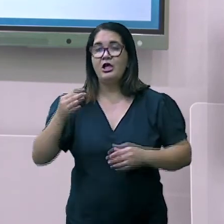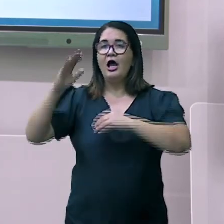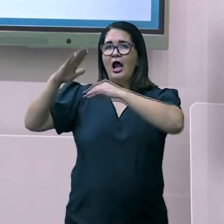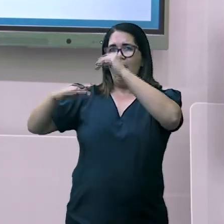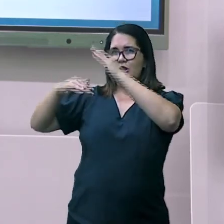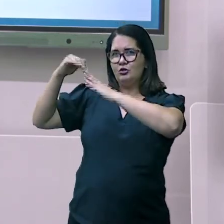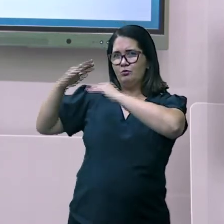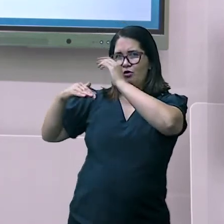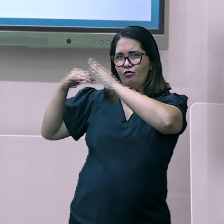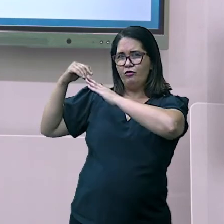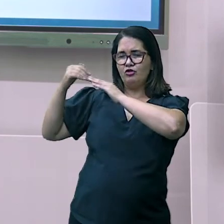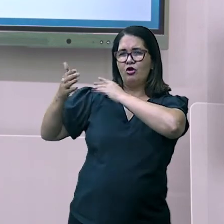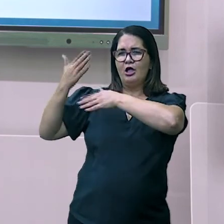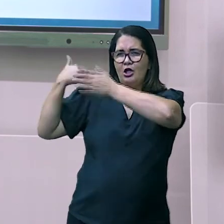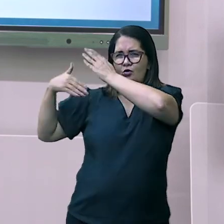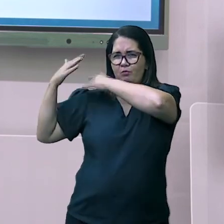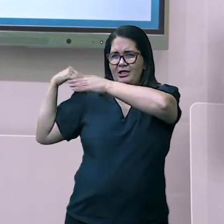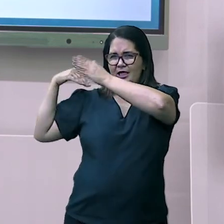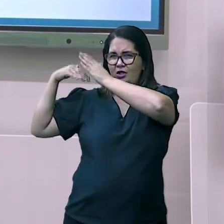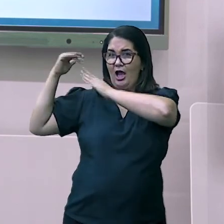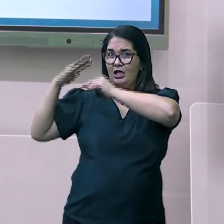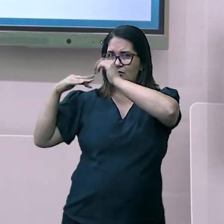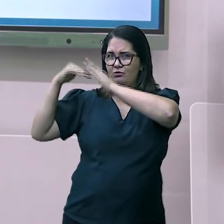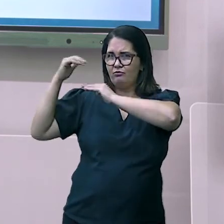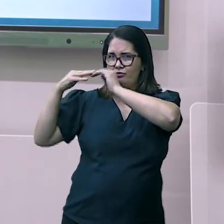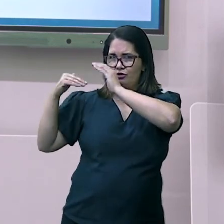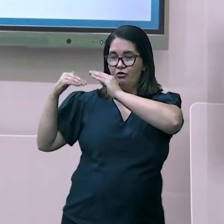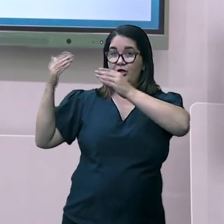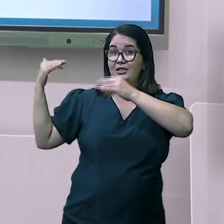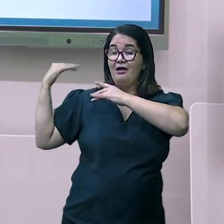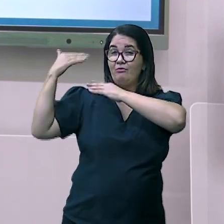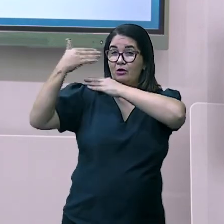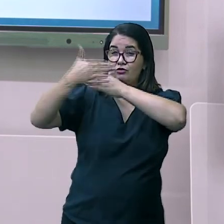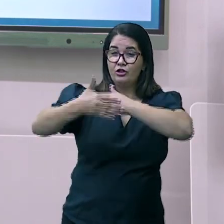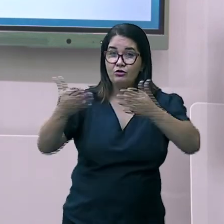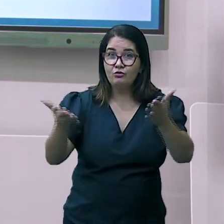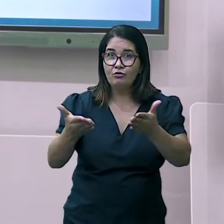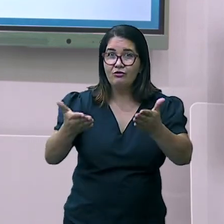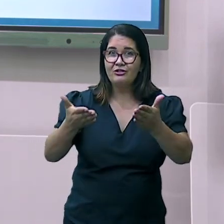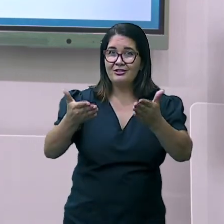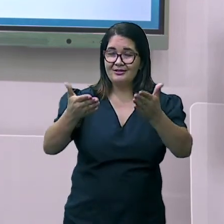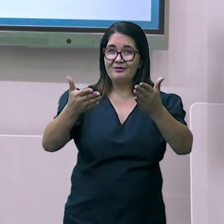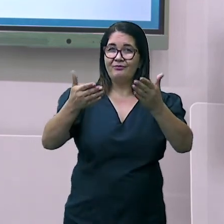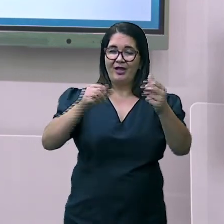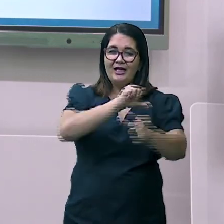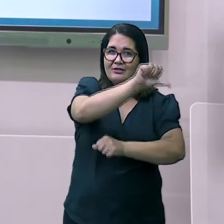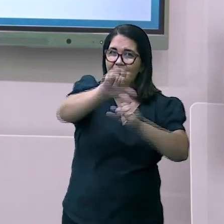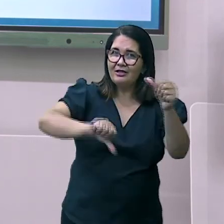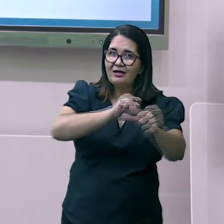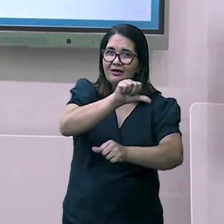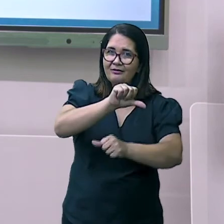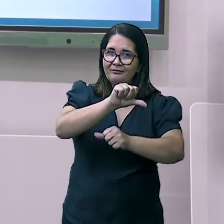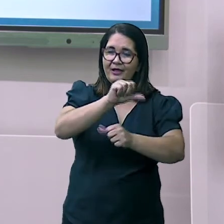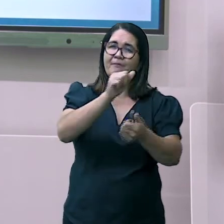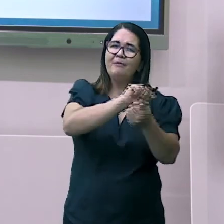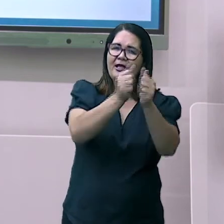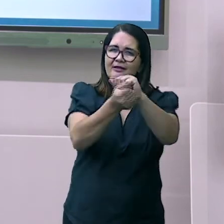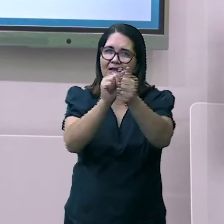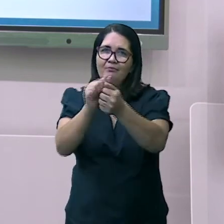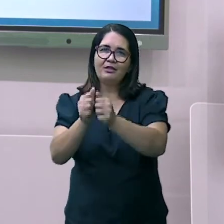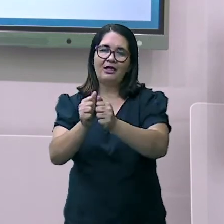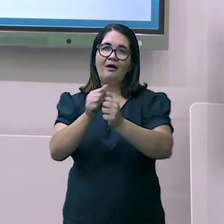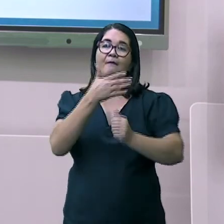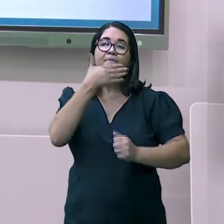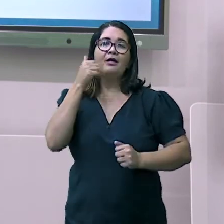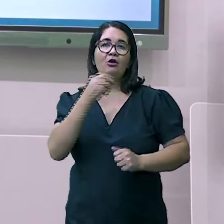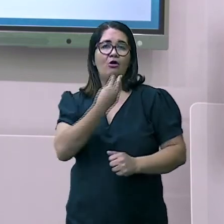para se adequar à evolução dos seres humanos, certo? E você, qual é a sua opinião sobre